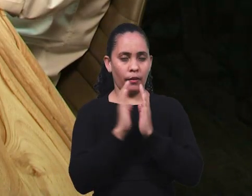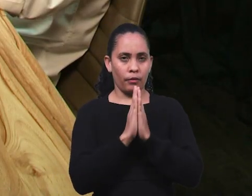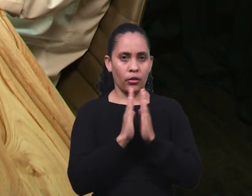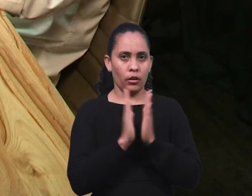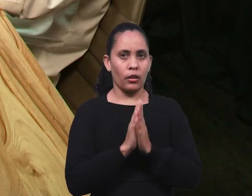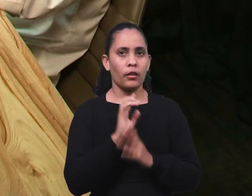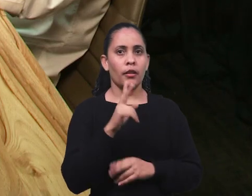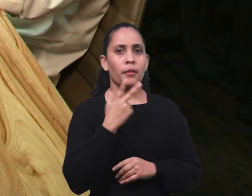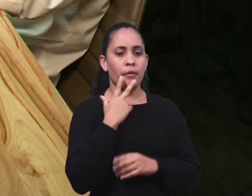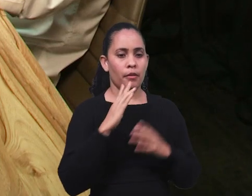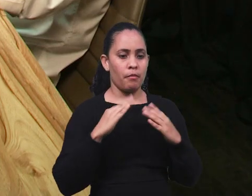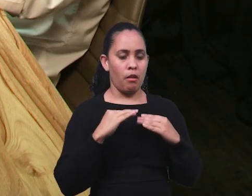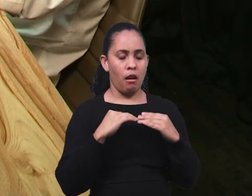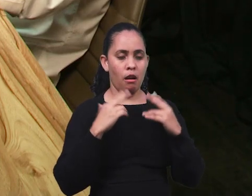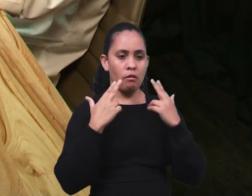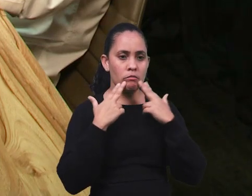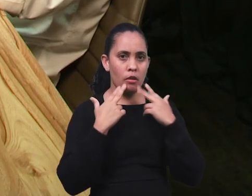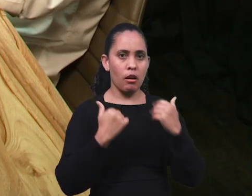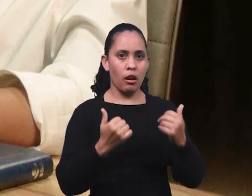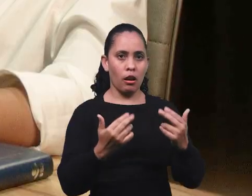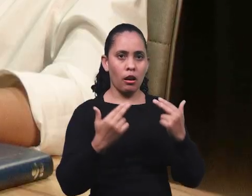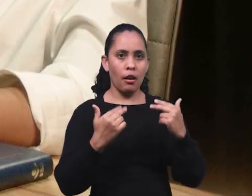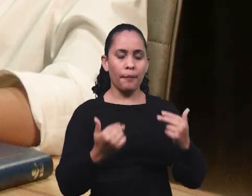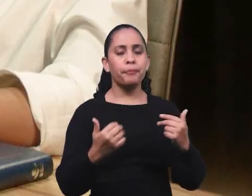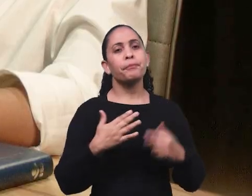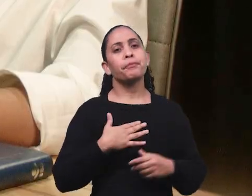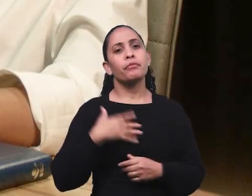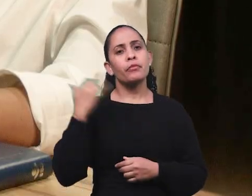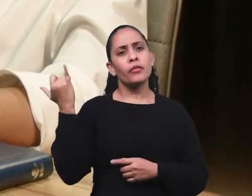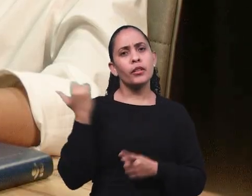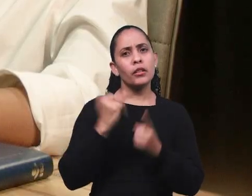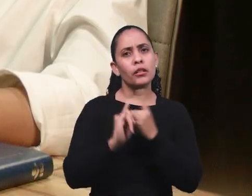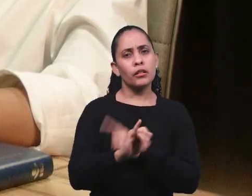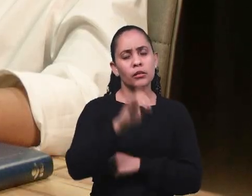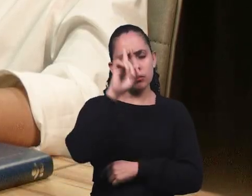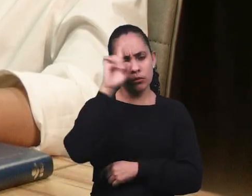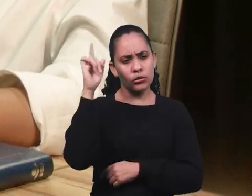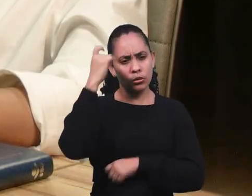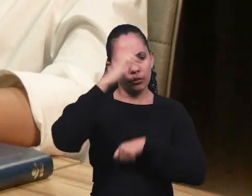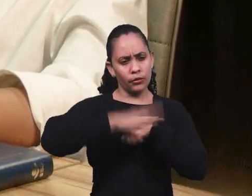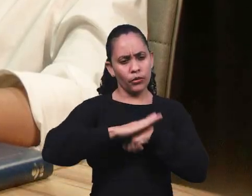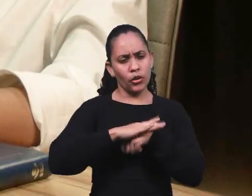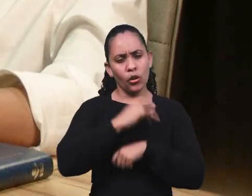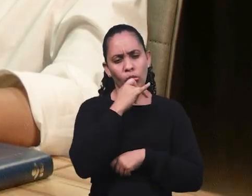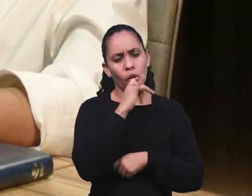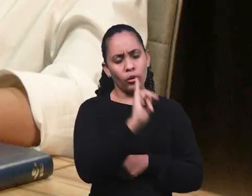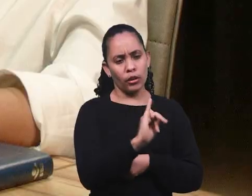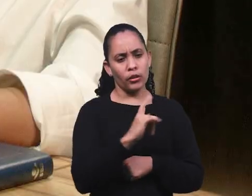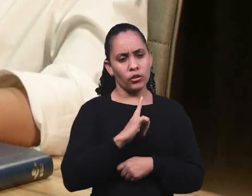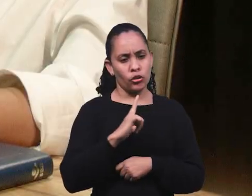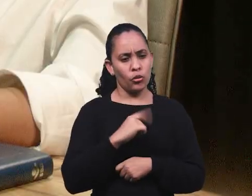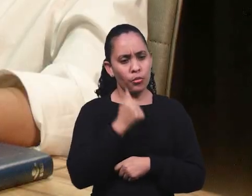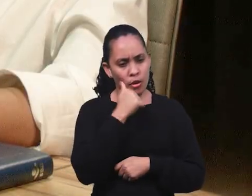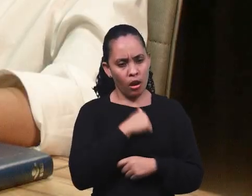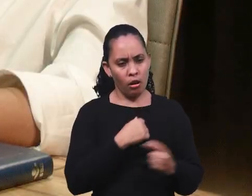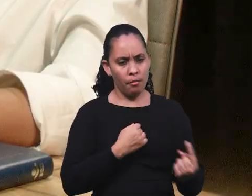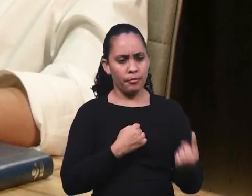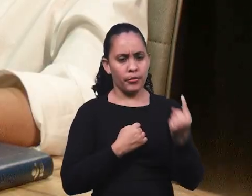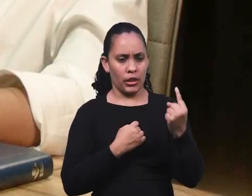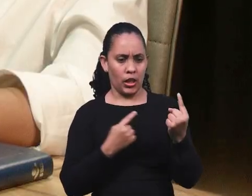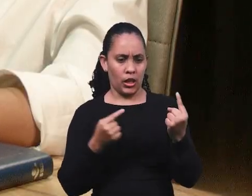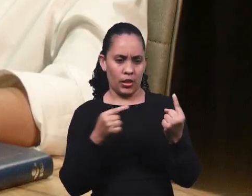estava orando e aí começou a falar em línguas. E Deus disse que tinha uma